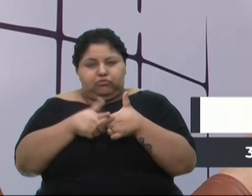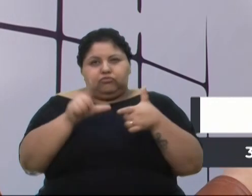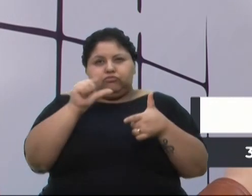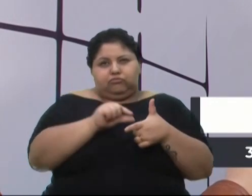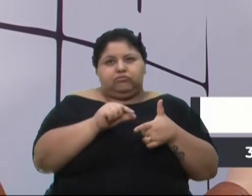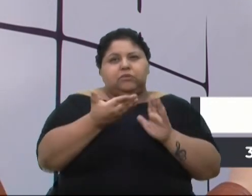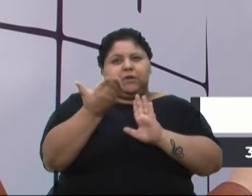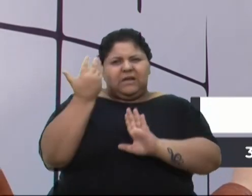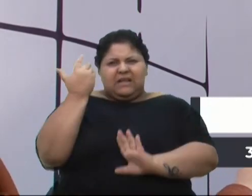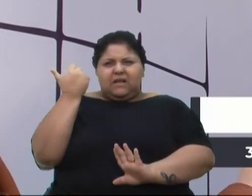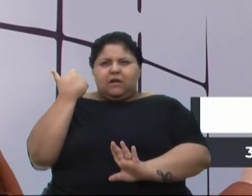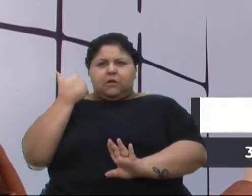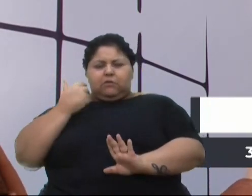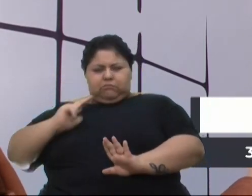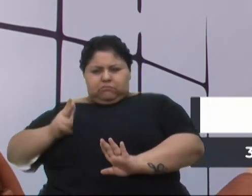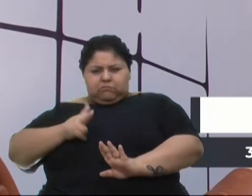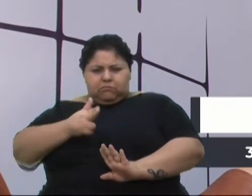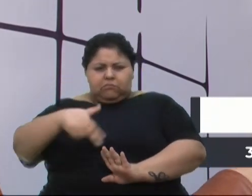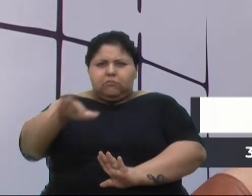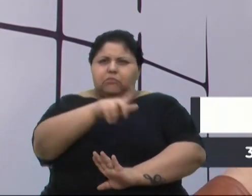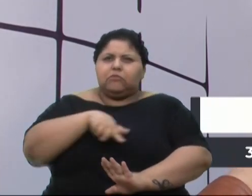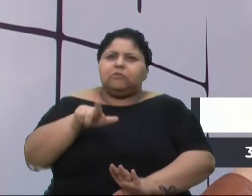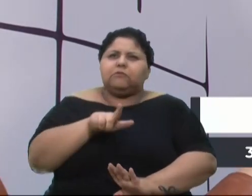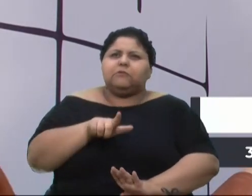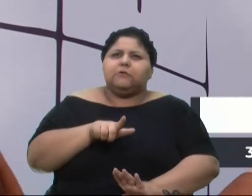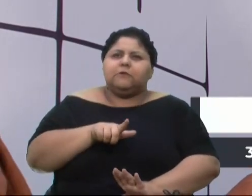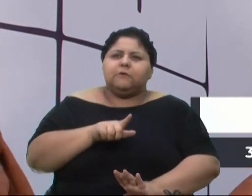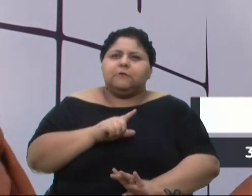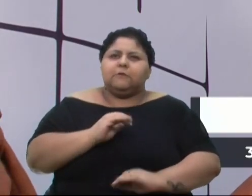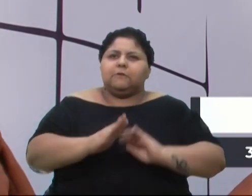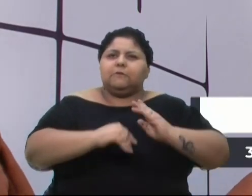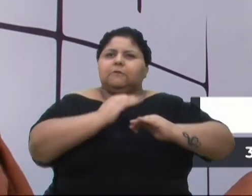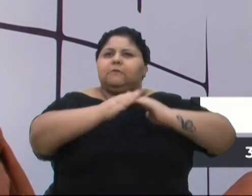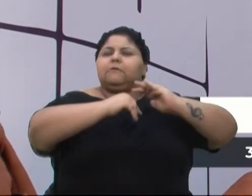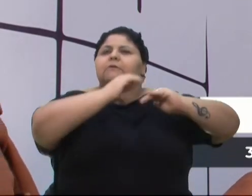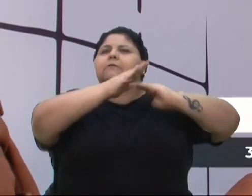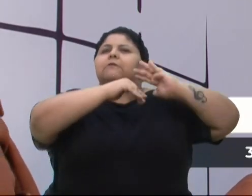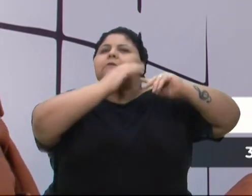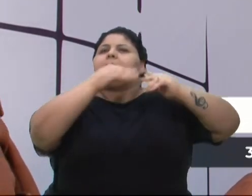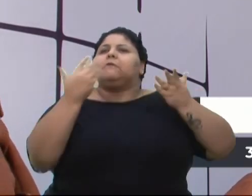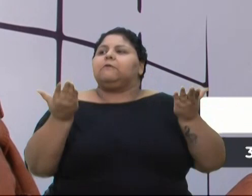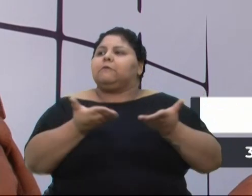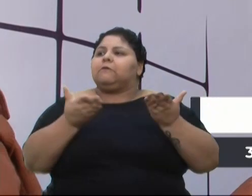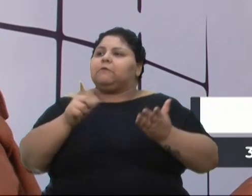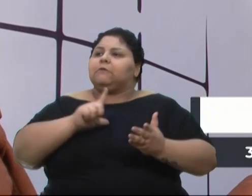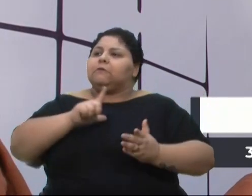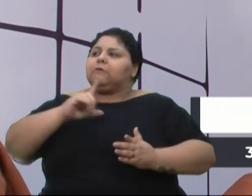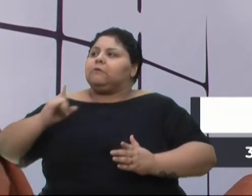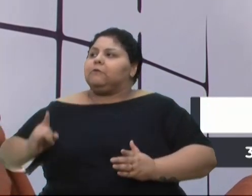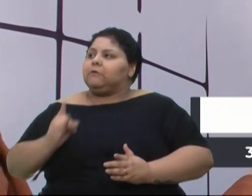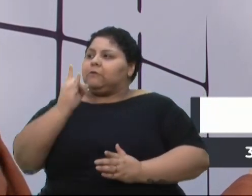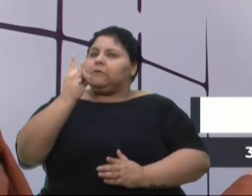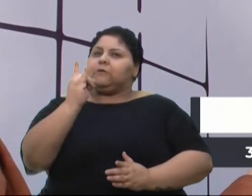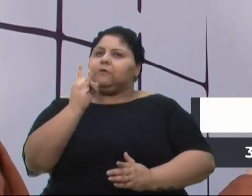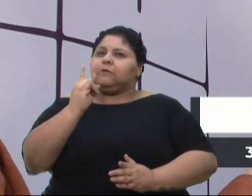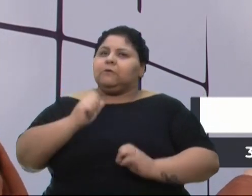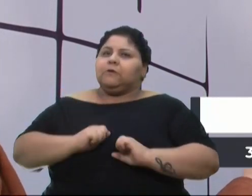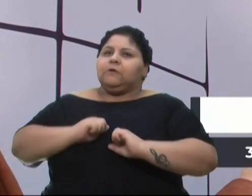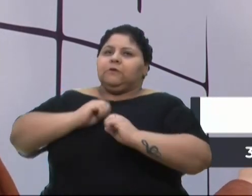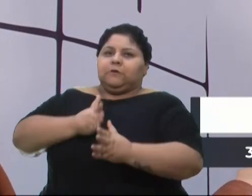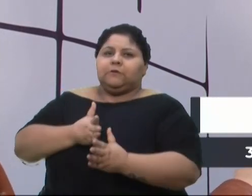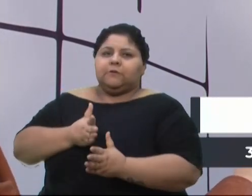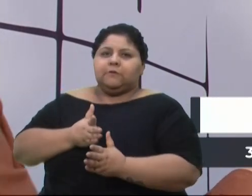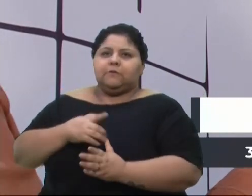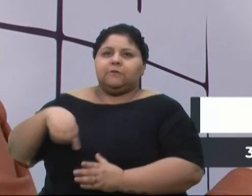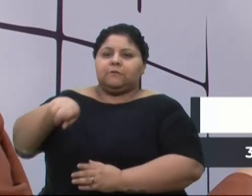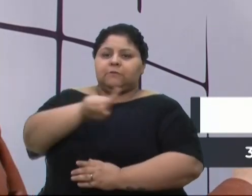elas continuaram. E nós, então, aos poucos foram terminando e hoje terminou uma dessas últimas ações, né,